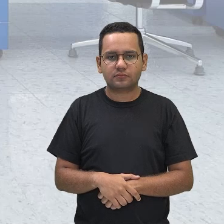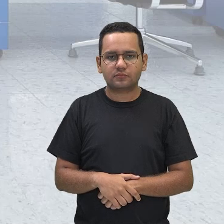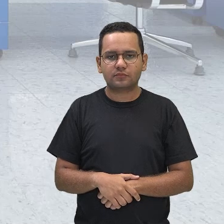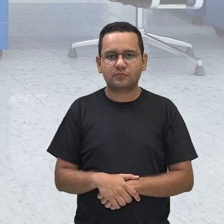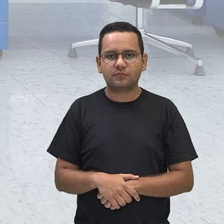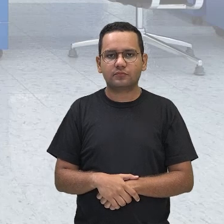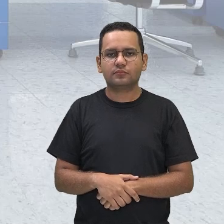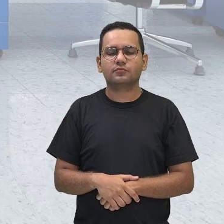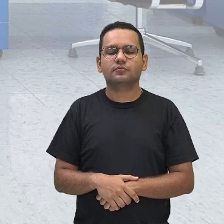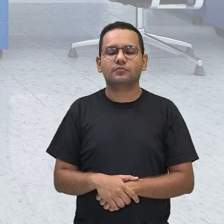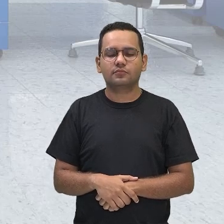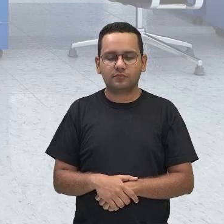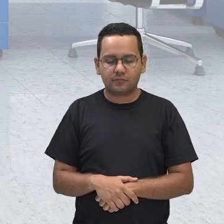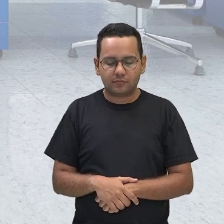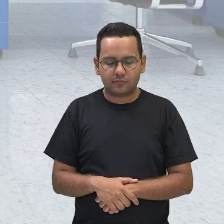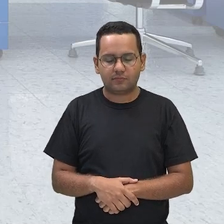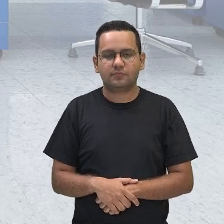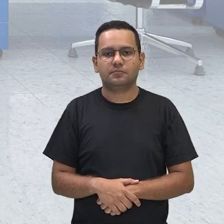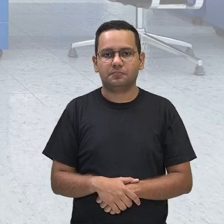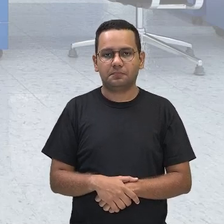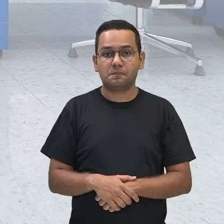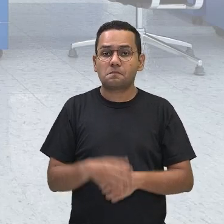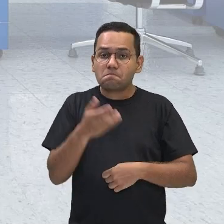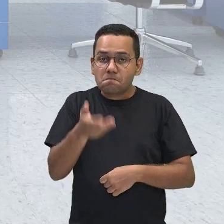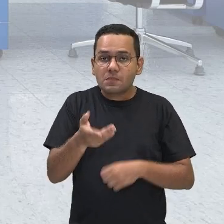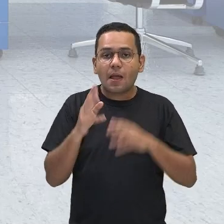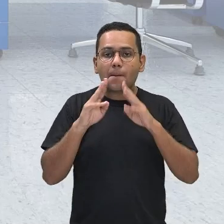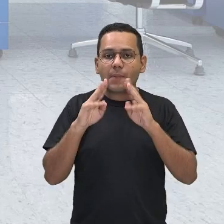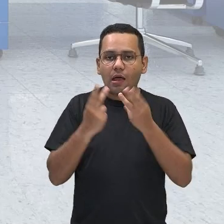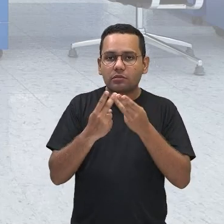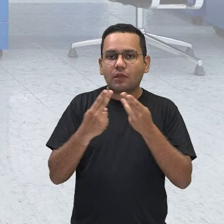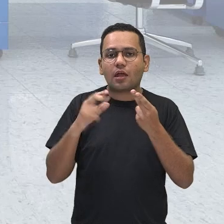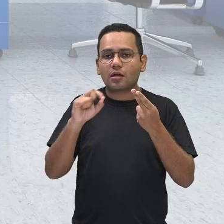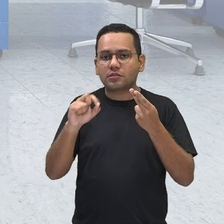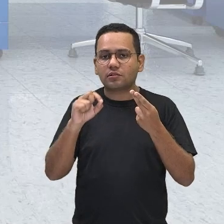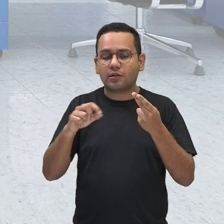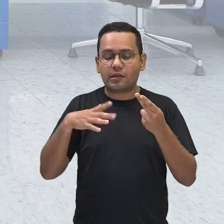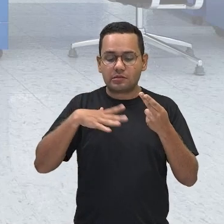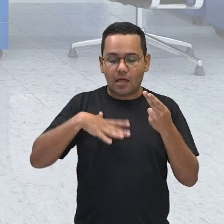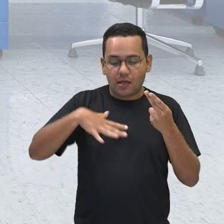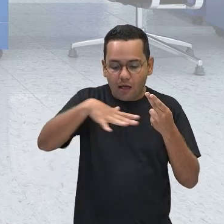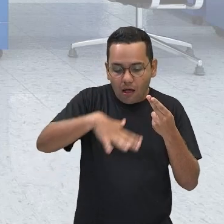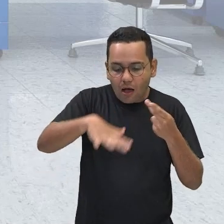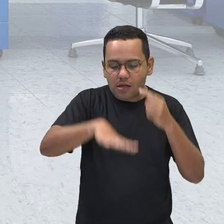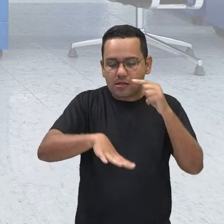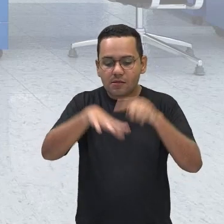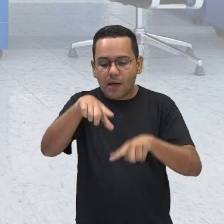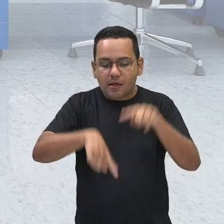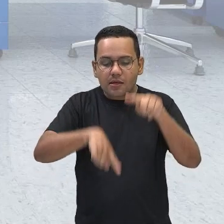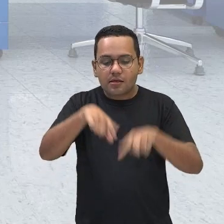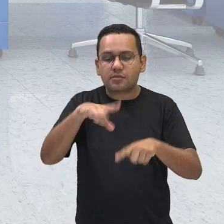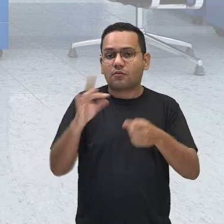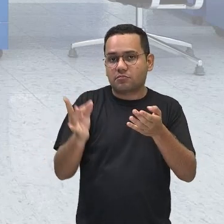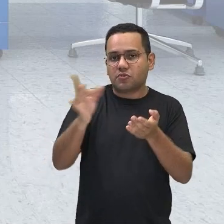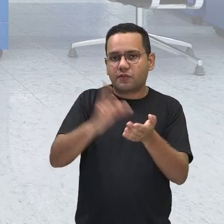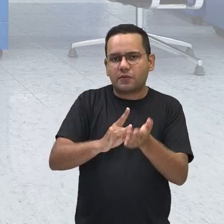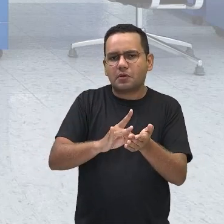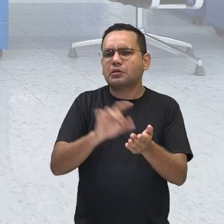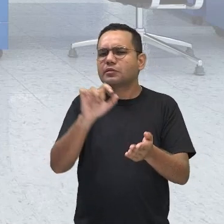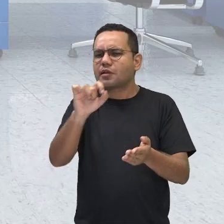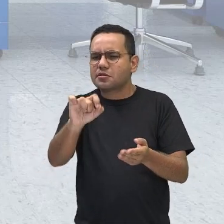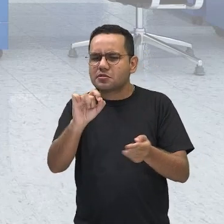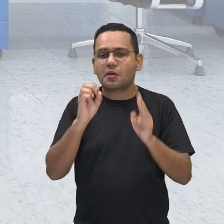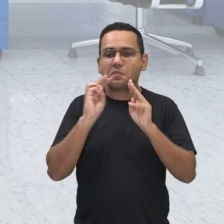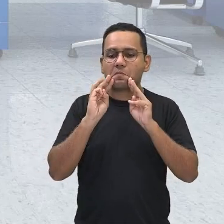ocupa lugar no espaço, tem massa e volume. Então, tudo isso,